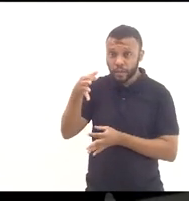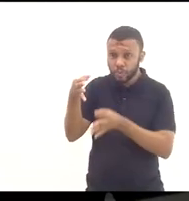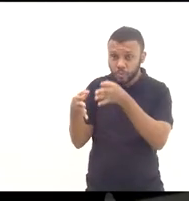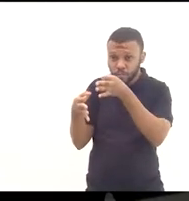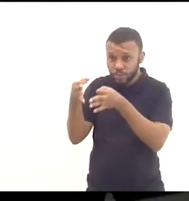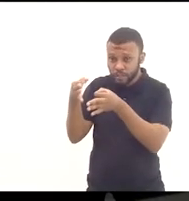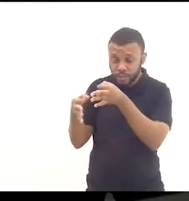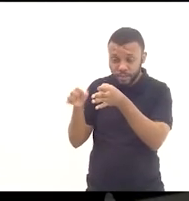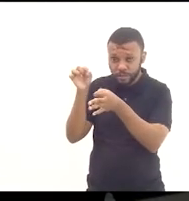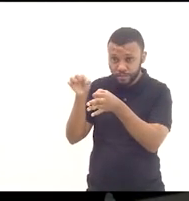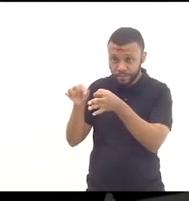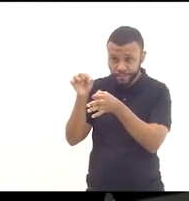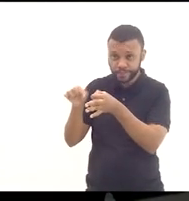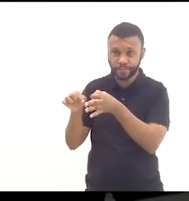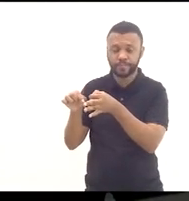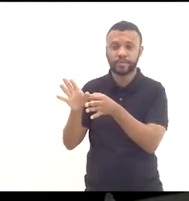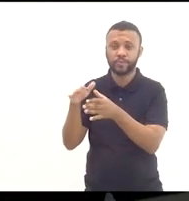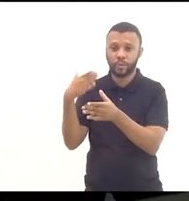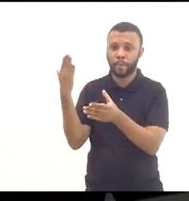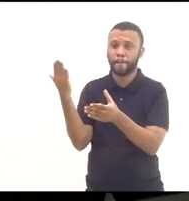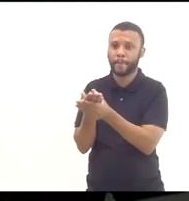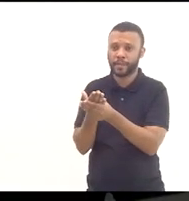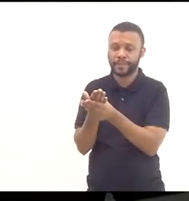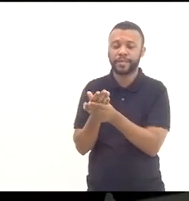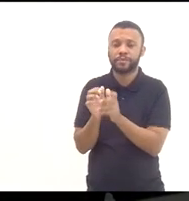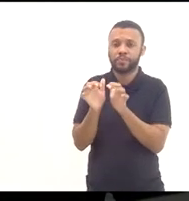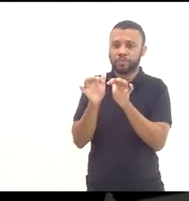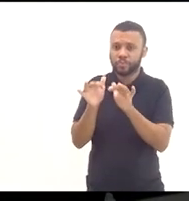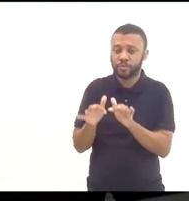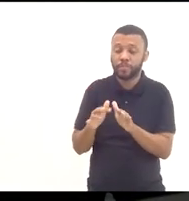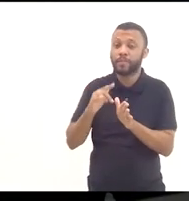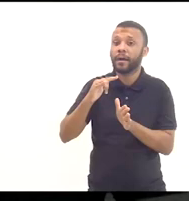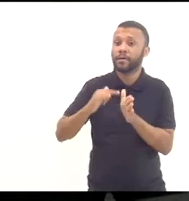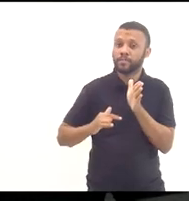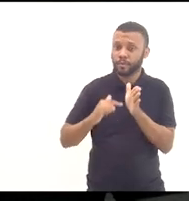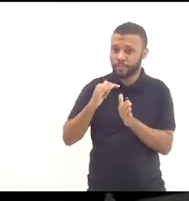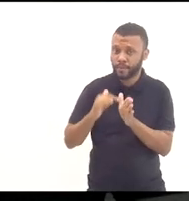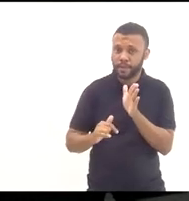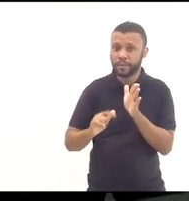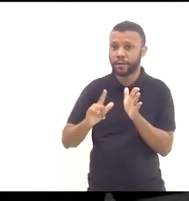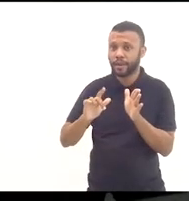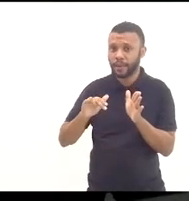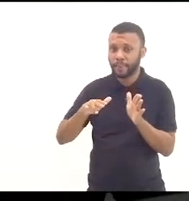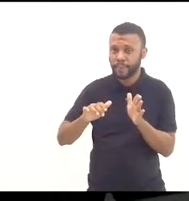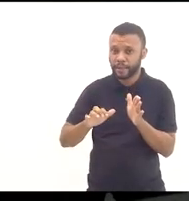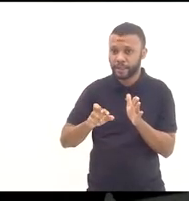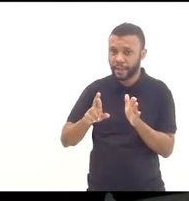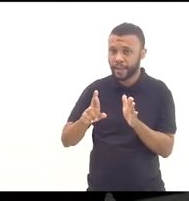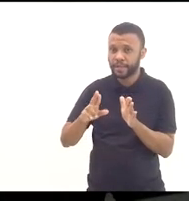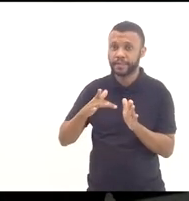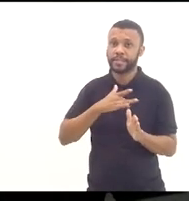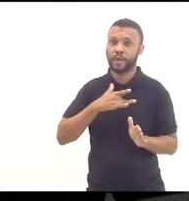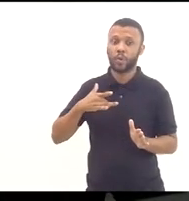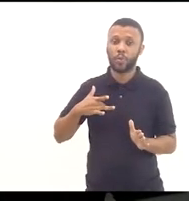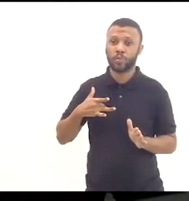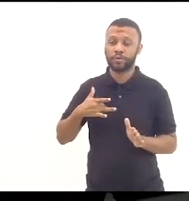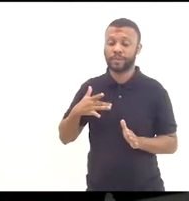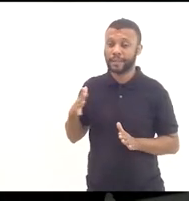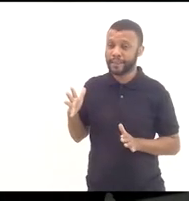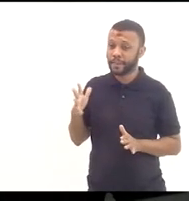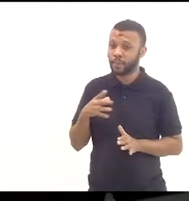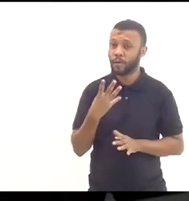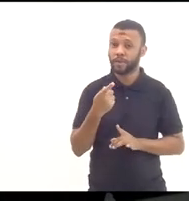liminar para mim fiz um processo com uma liminar de saúde Demorou 4 meses para que os juízes